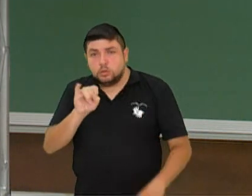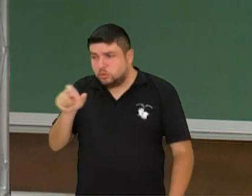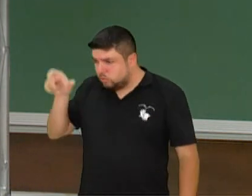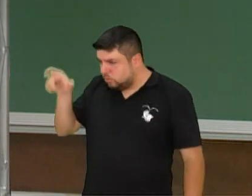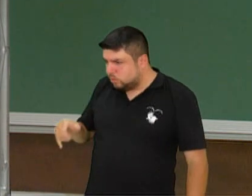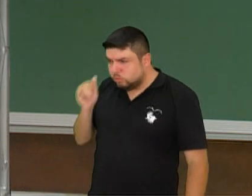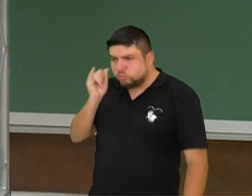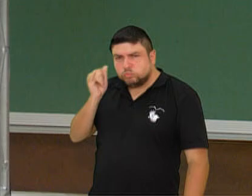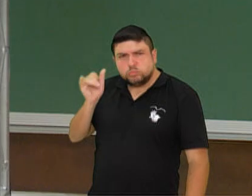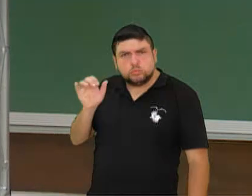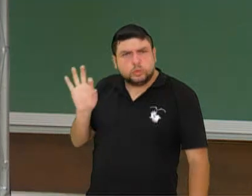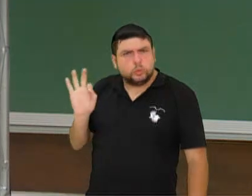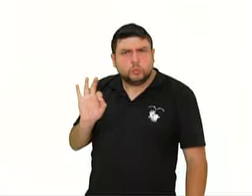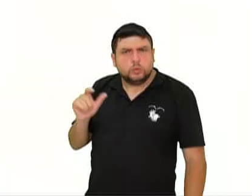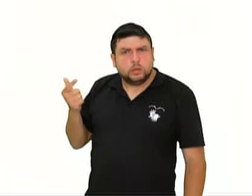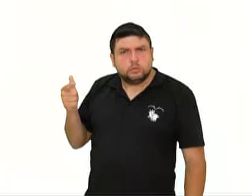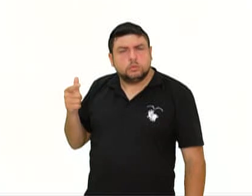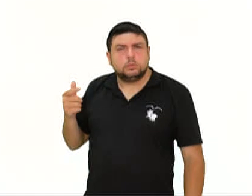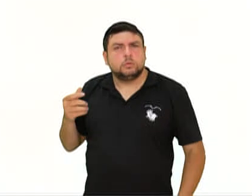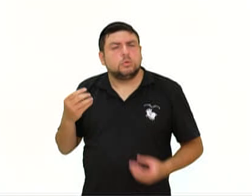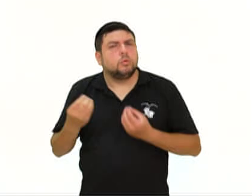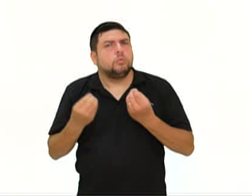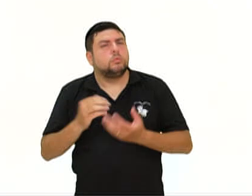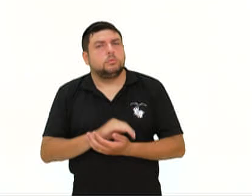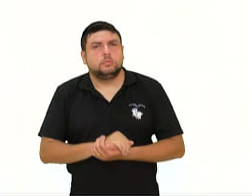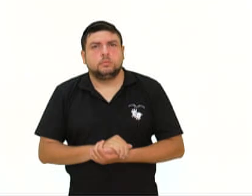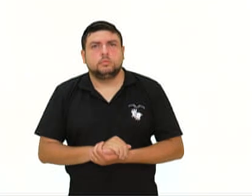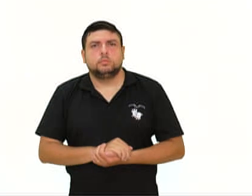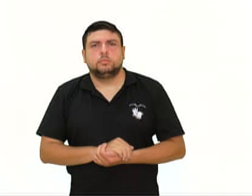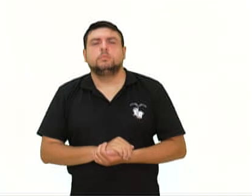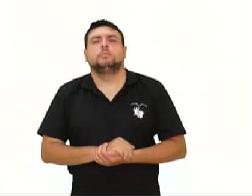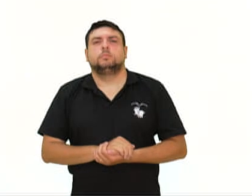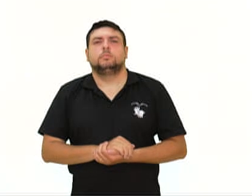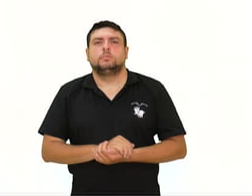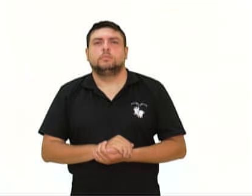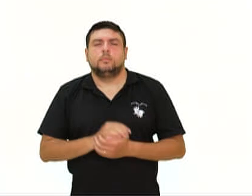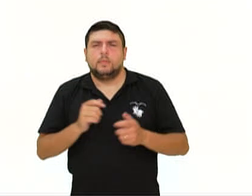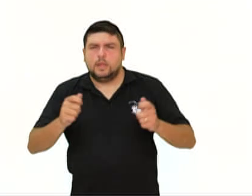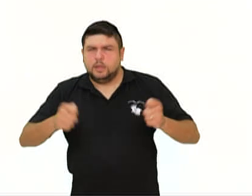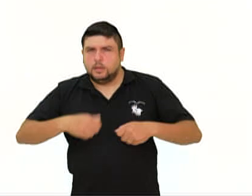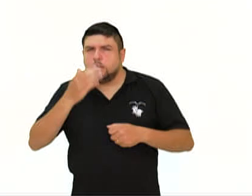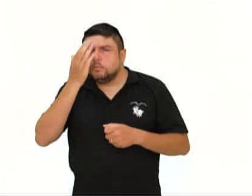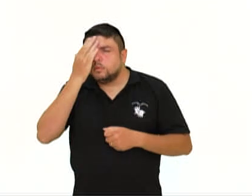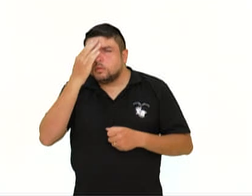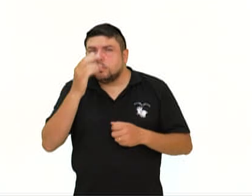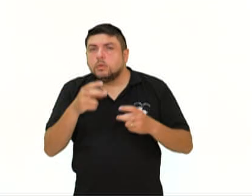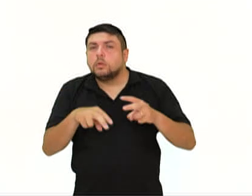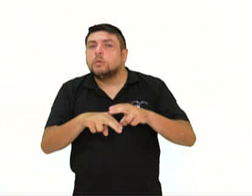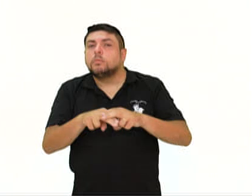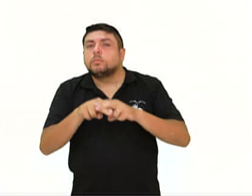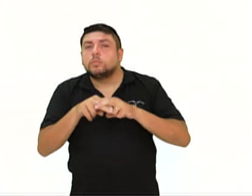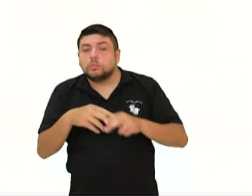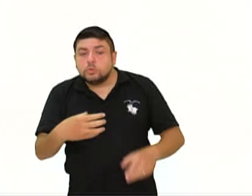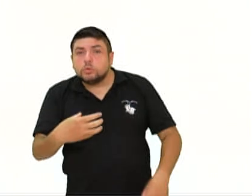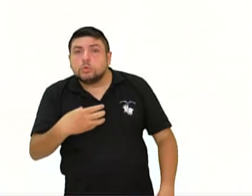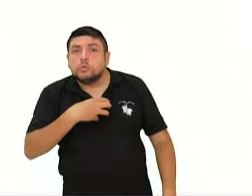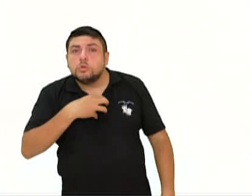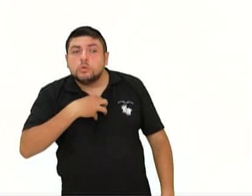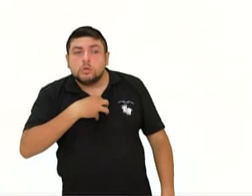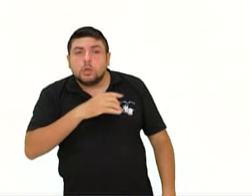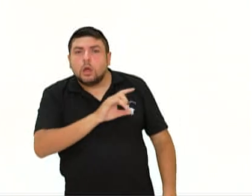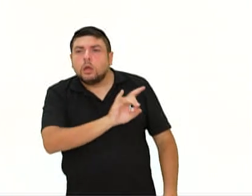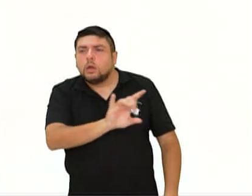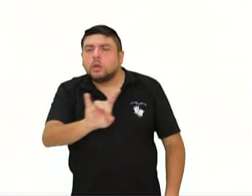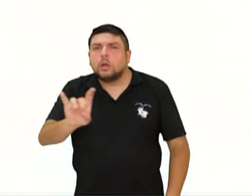teatral? Olha ali como que nós sabemos. Por meio da ação dos personagens e dos diálogos